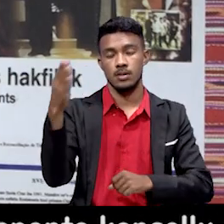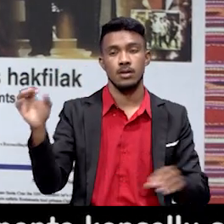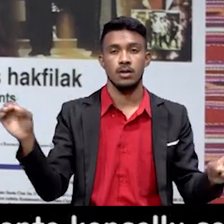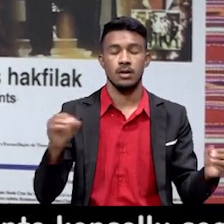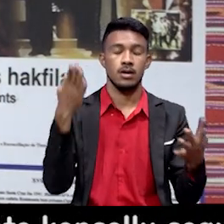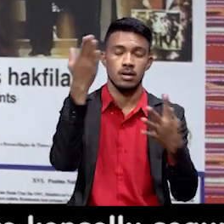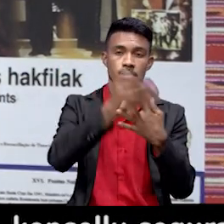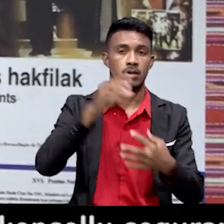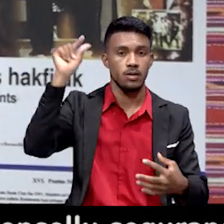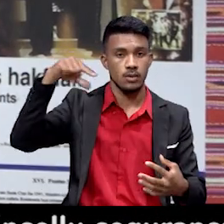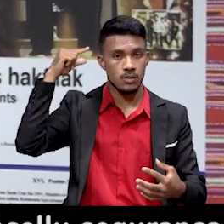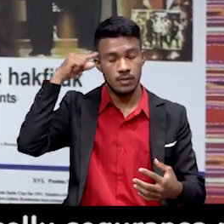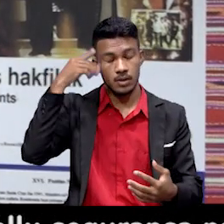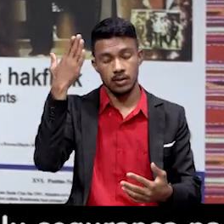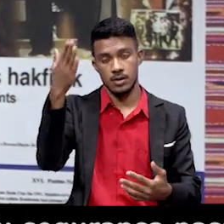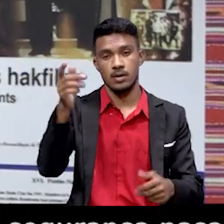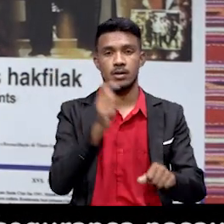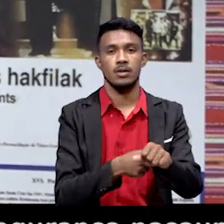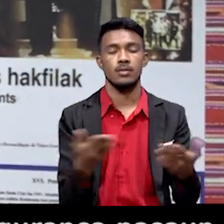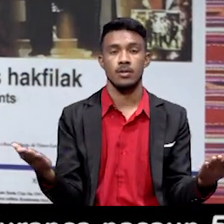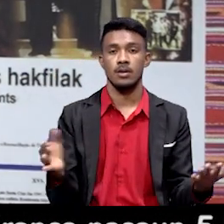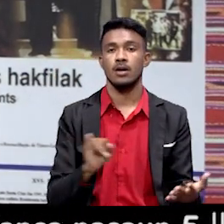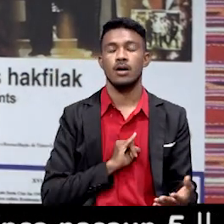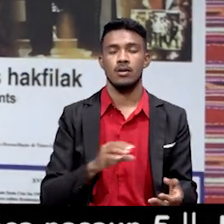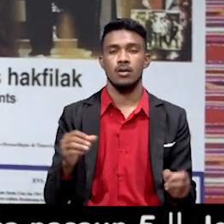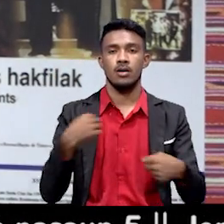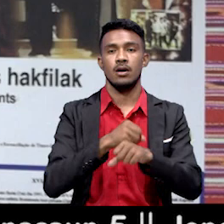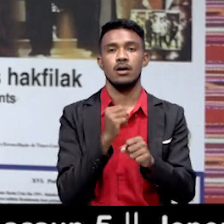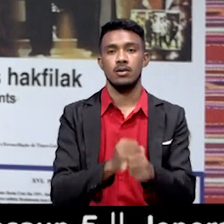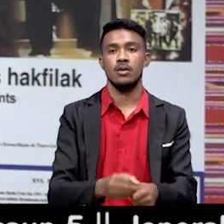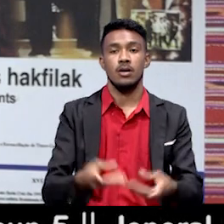governo, o governo da AMP, então, há uma decisão. E